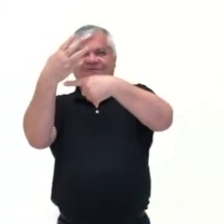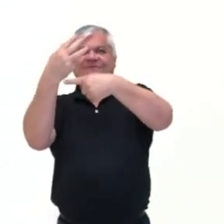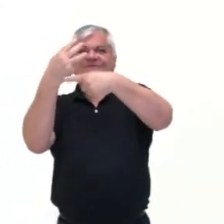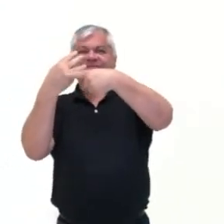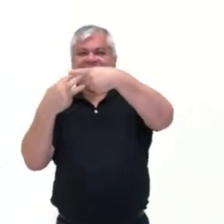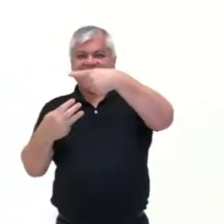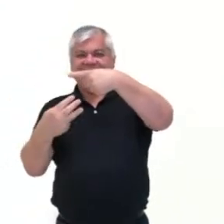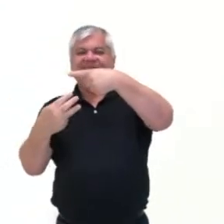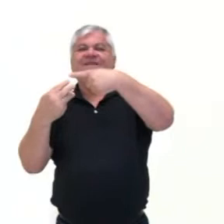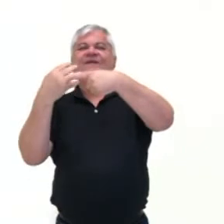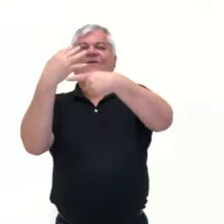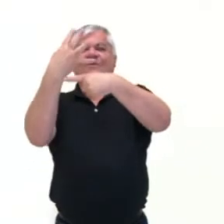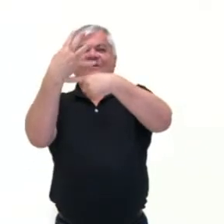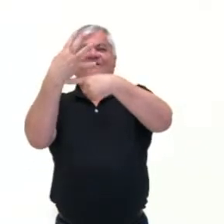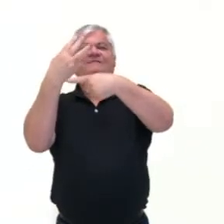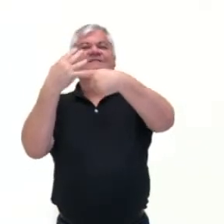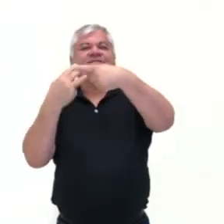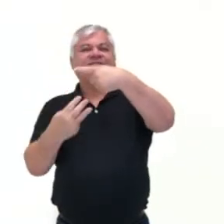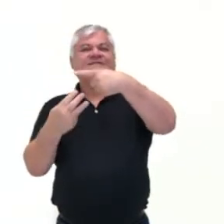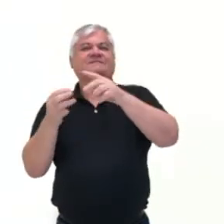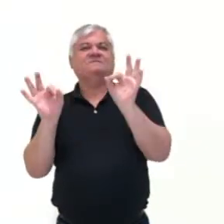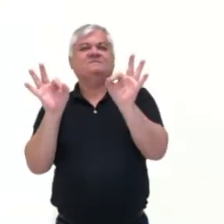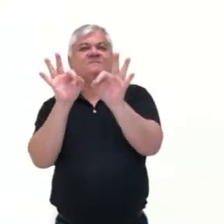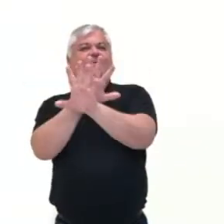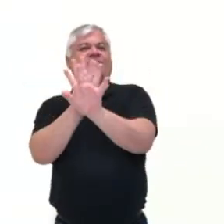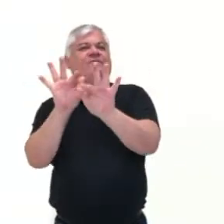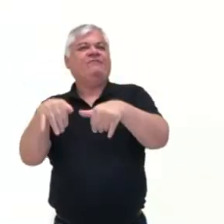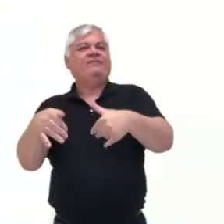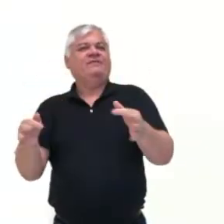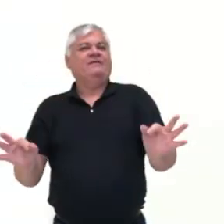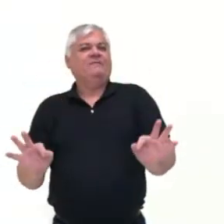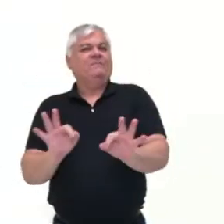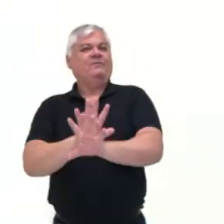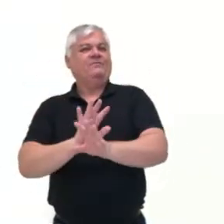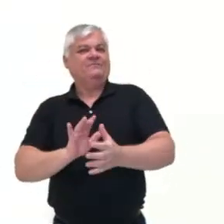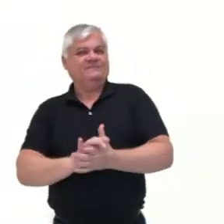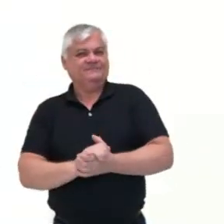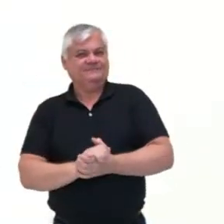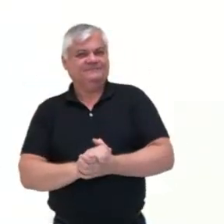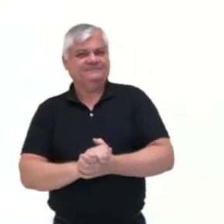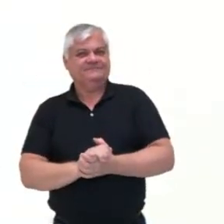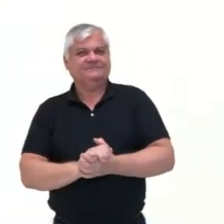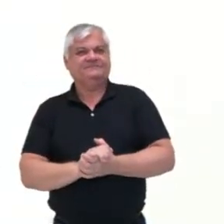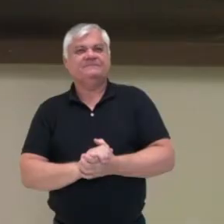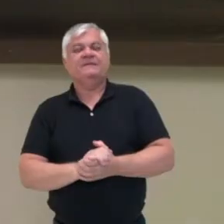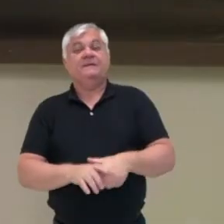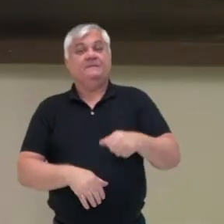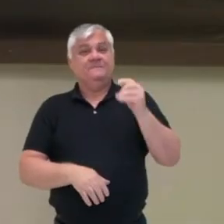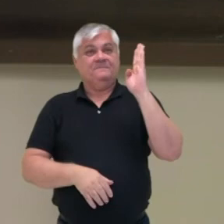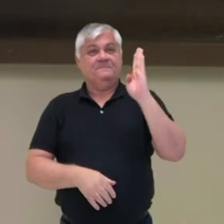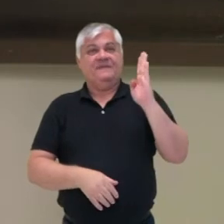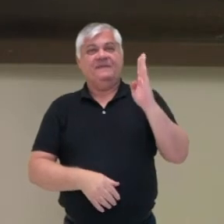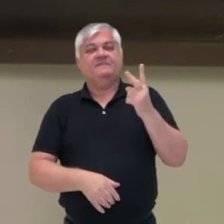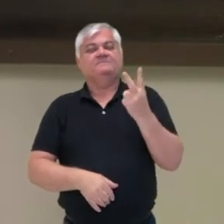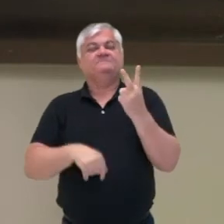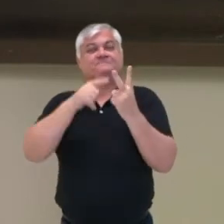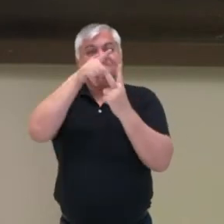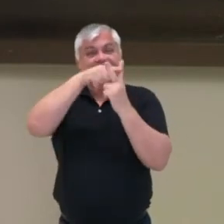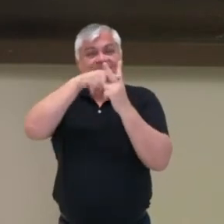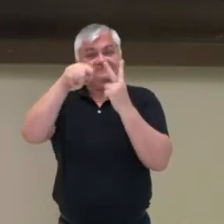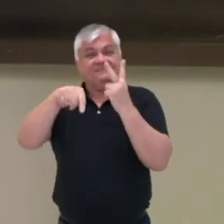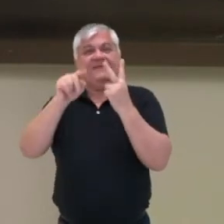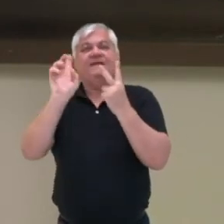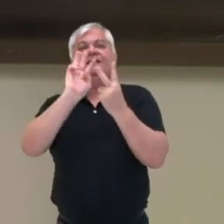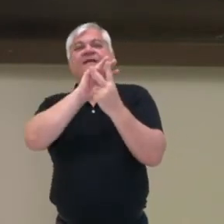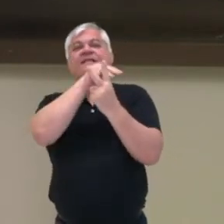denominador. Tem como resolver melhor isso daqui? Não, não tem. Então pronto, está resolvido. Letra B, raiz cúbica